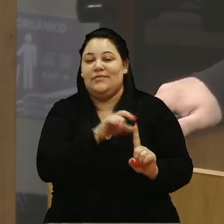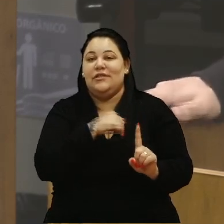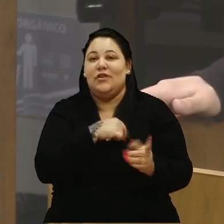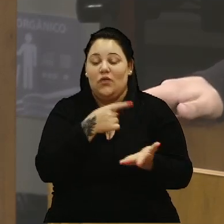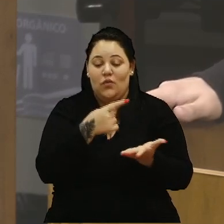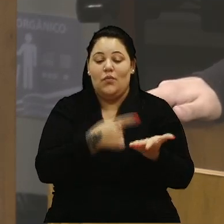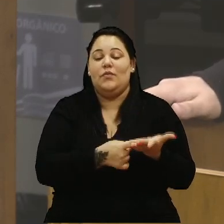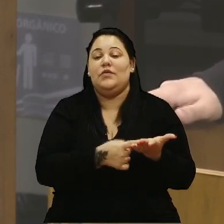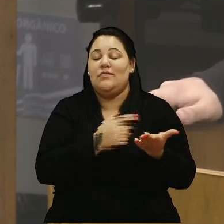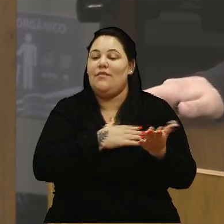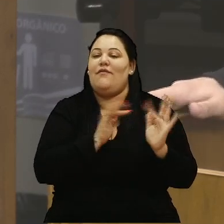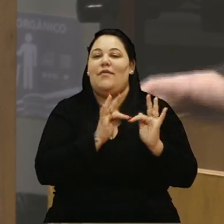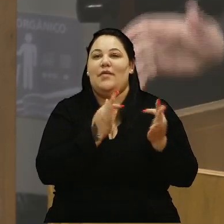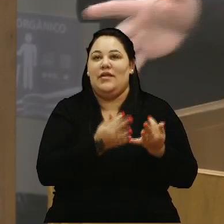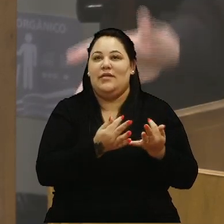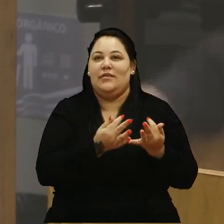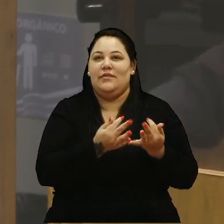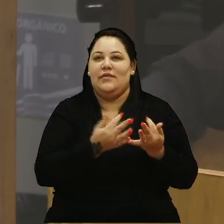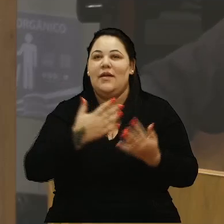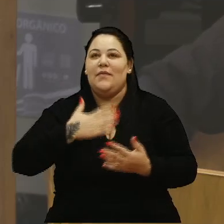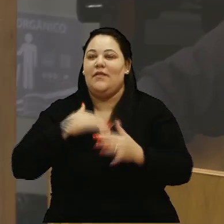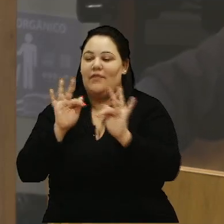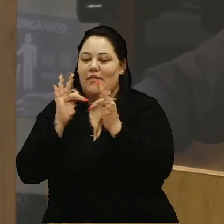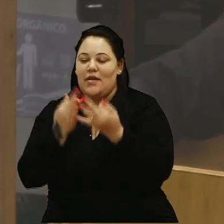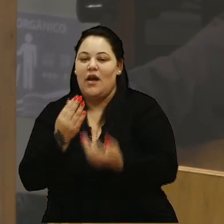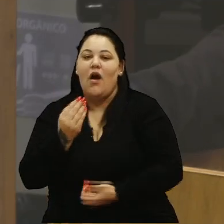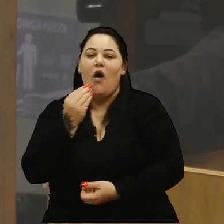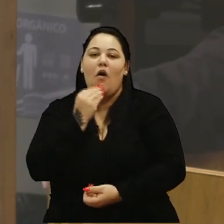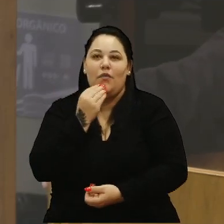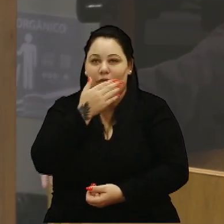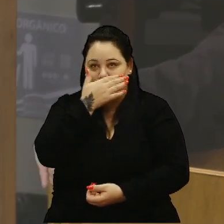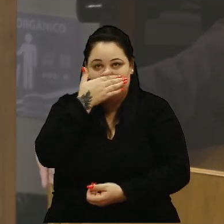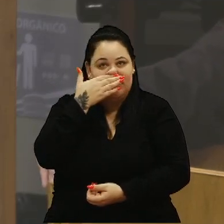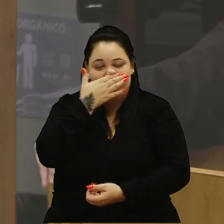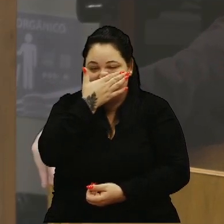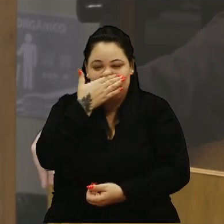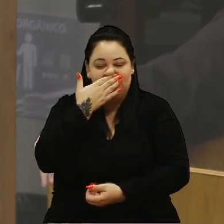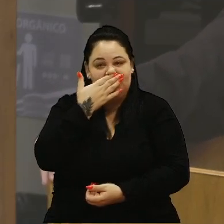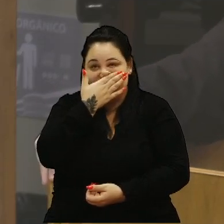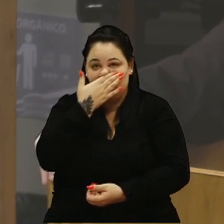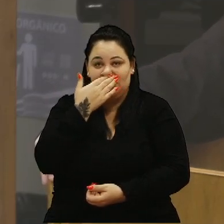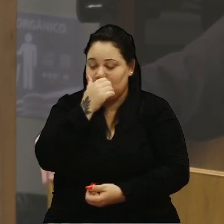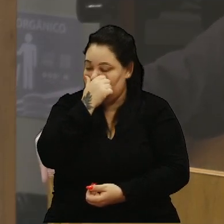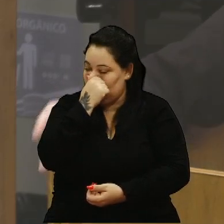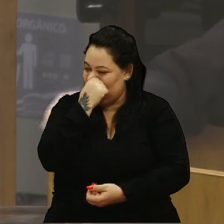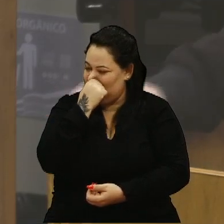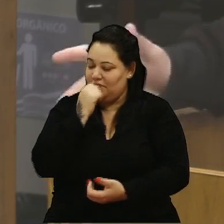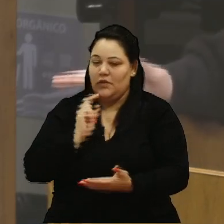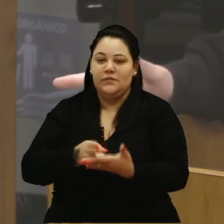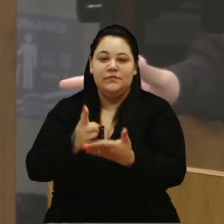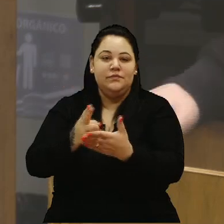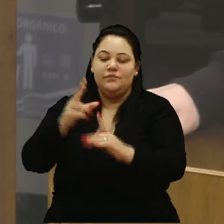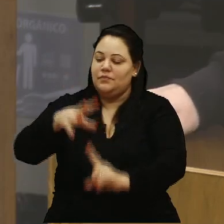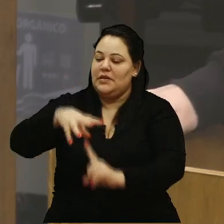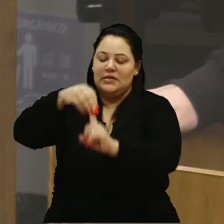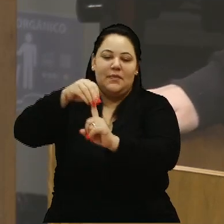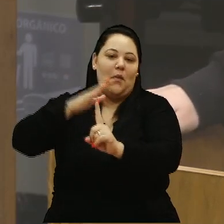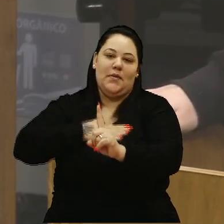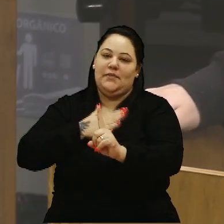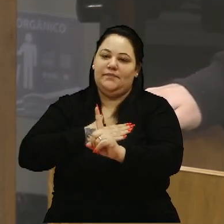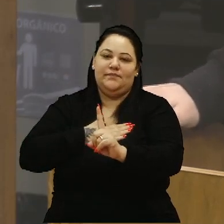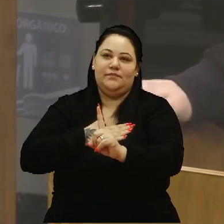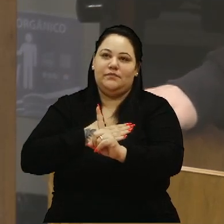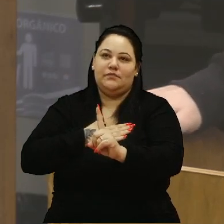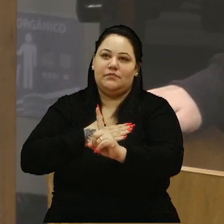a minha família, e minha família, obviamente, estará sempre no compromisso primordial